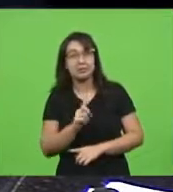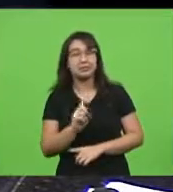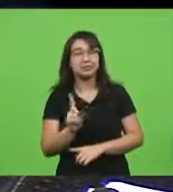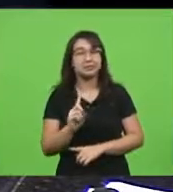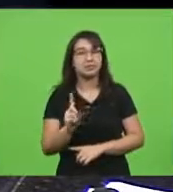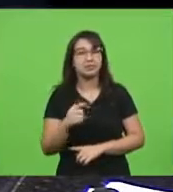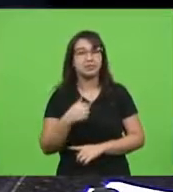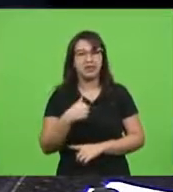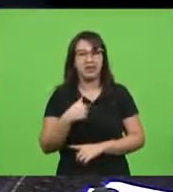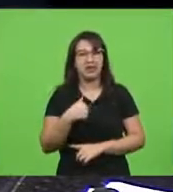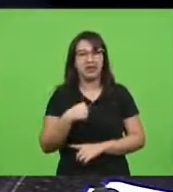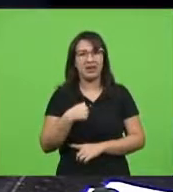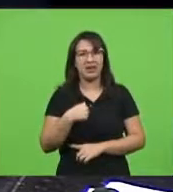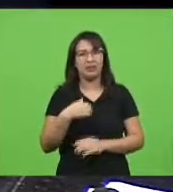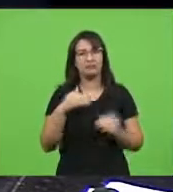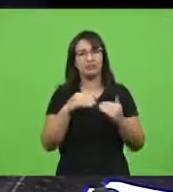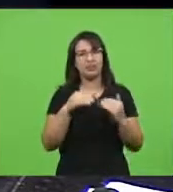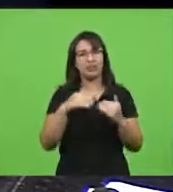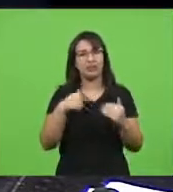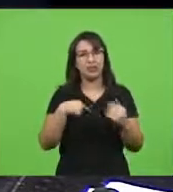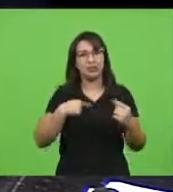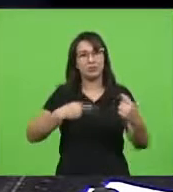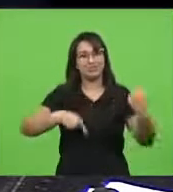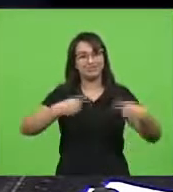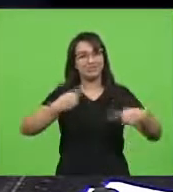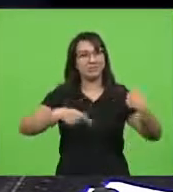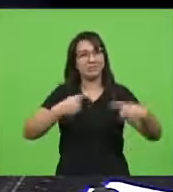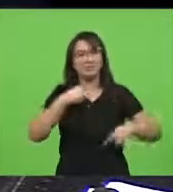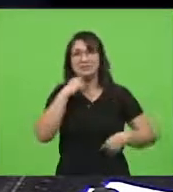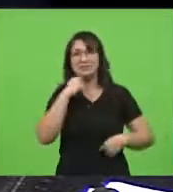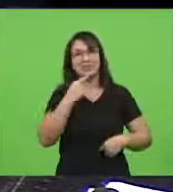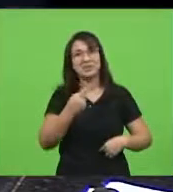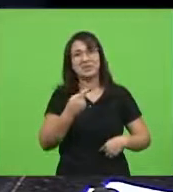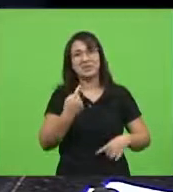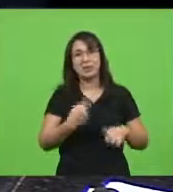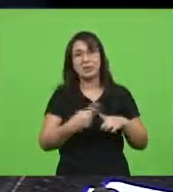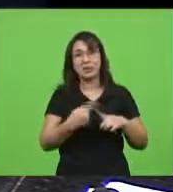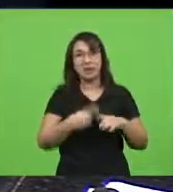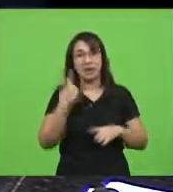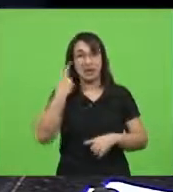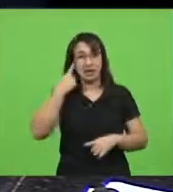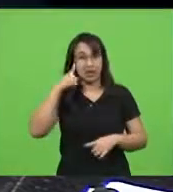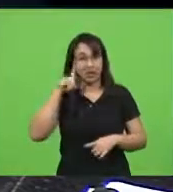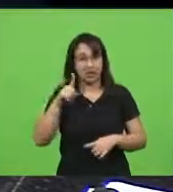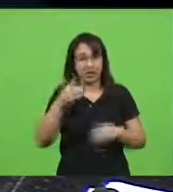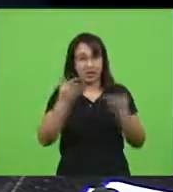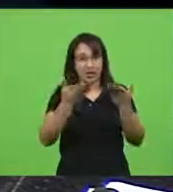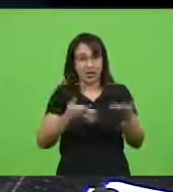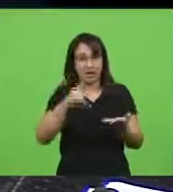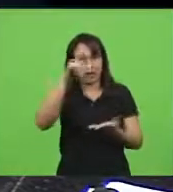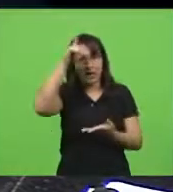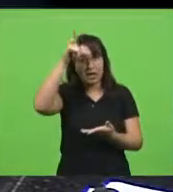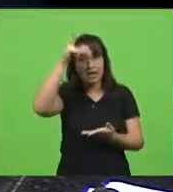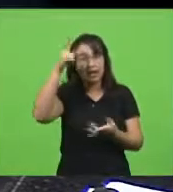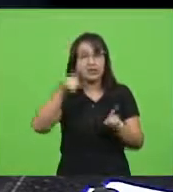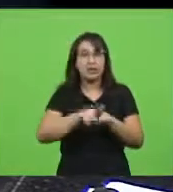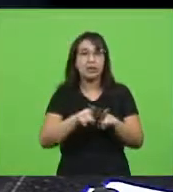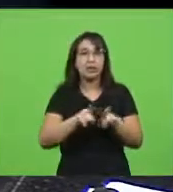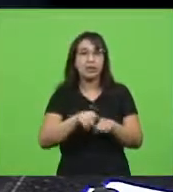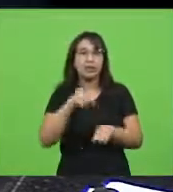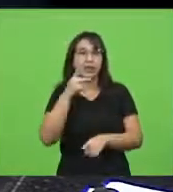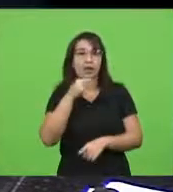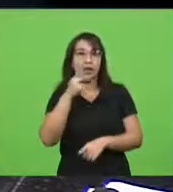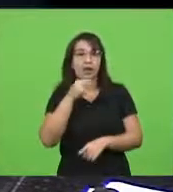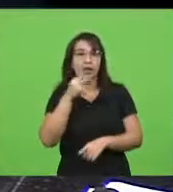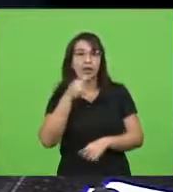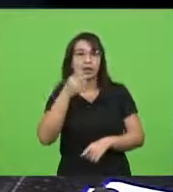pouco prejudicada nesse debate, porque eu, inclusive, no dia em que o deputado Lima e o Kennedy fizeram a fala em